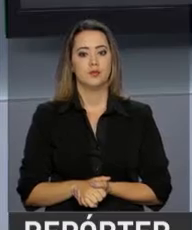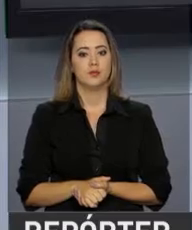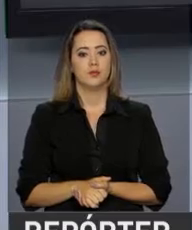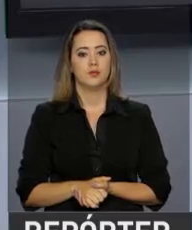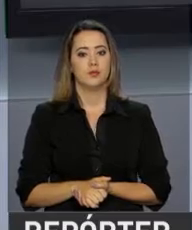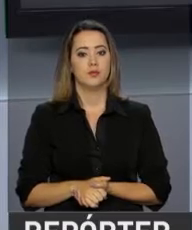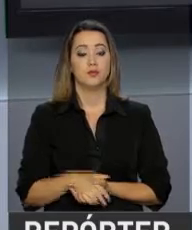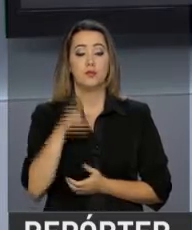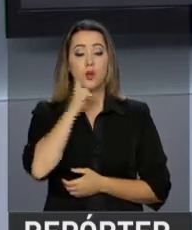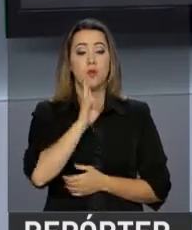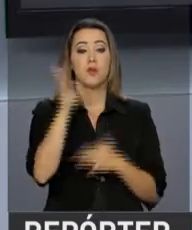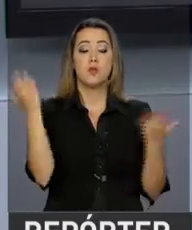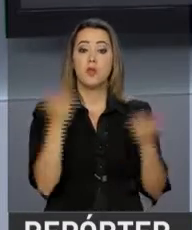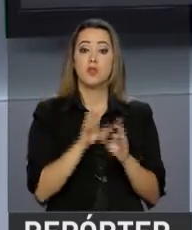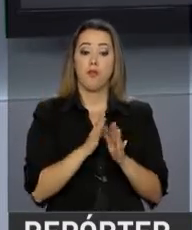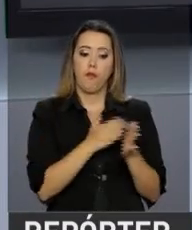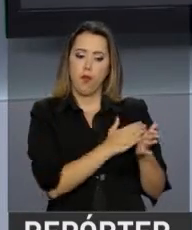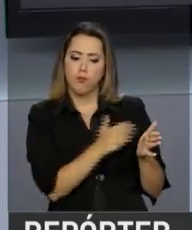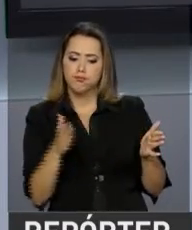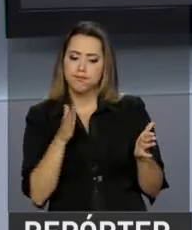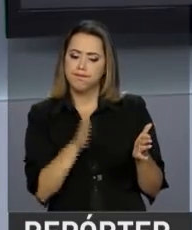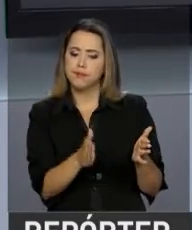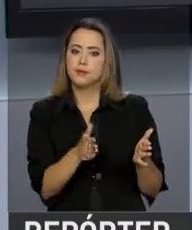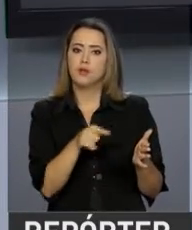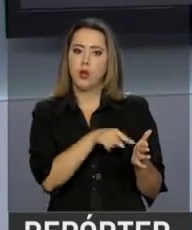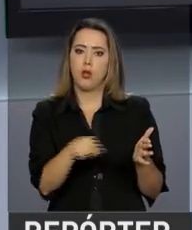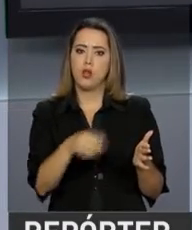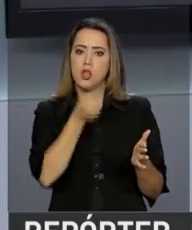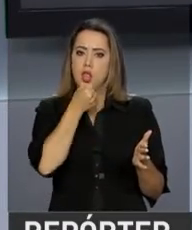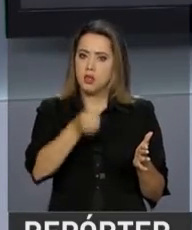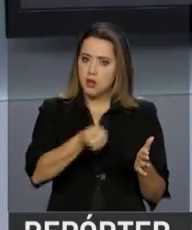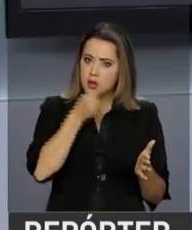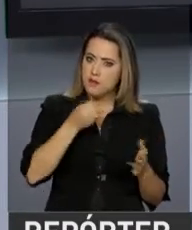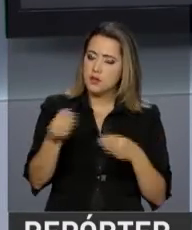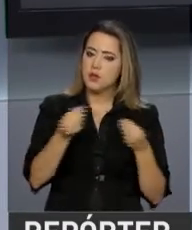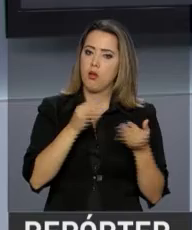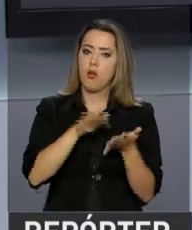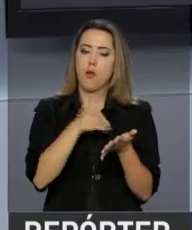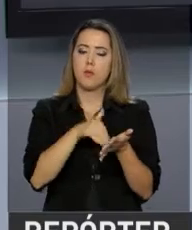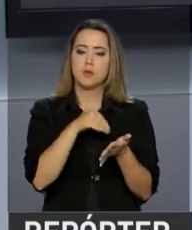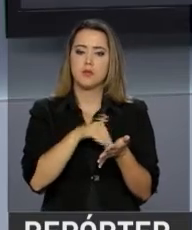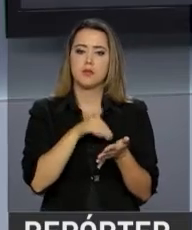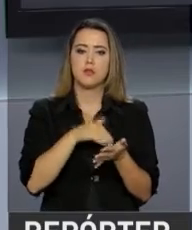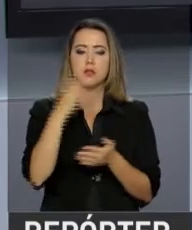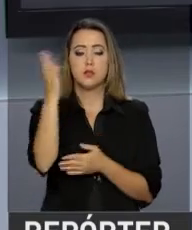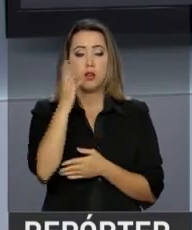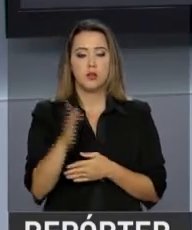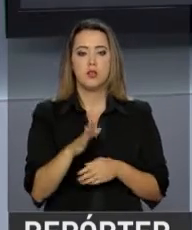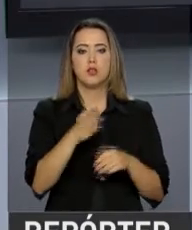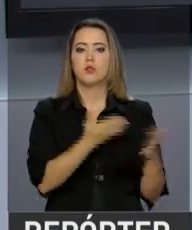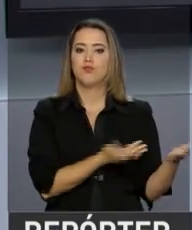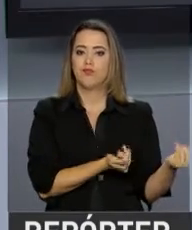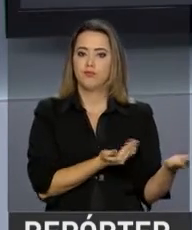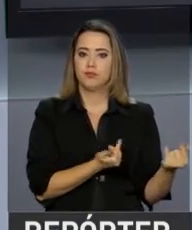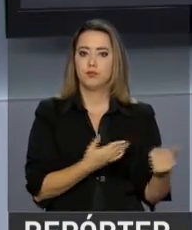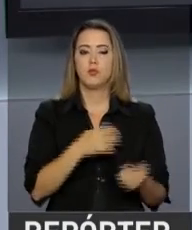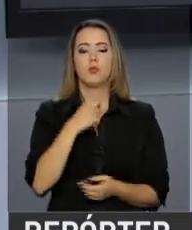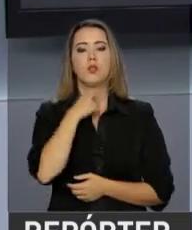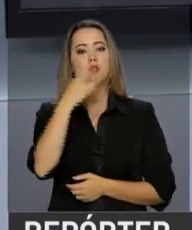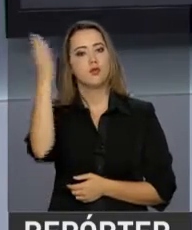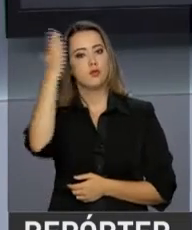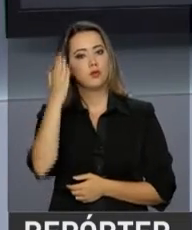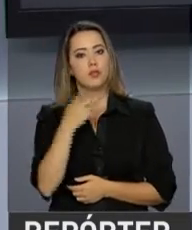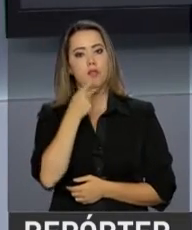você acompanhou um trecho da entrevista com o secretário nacional da juventude assistido para o programa a voz do brasil o